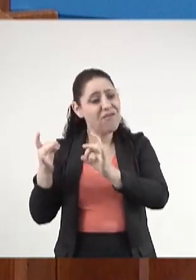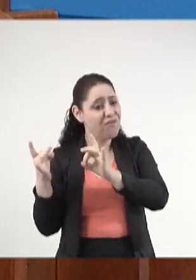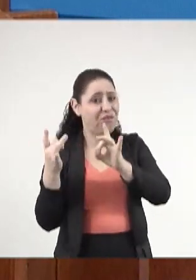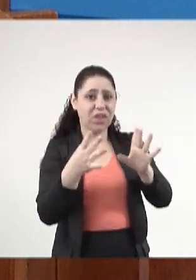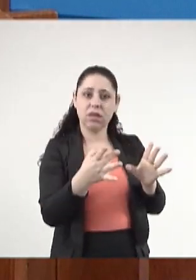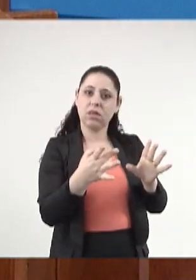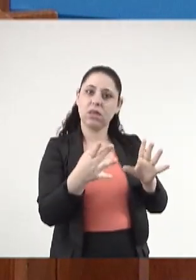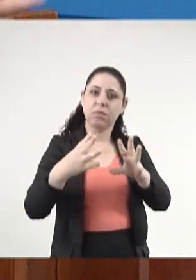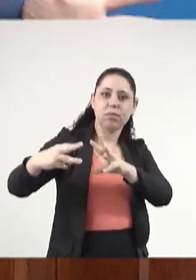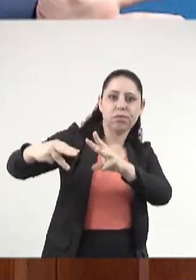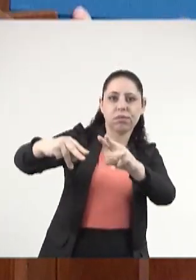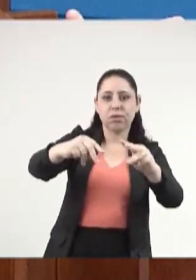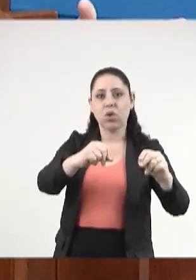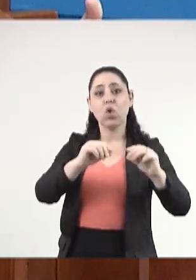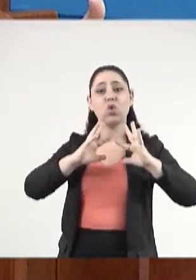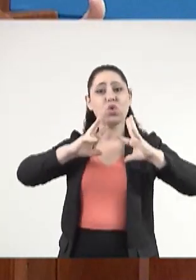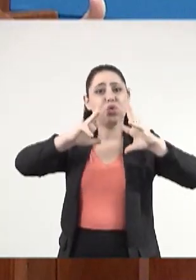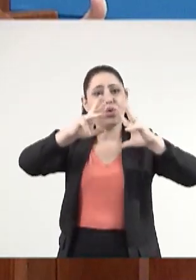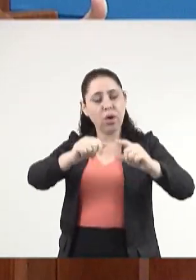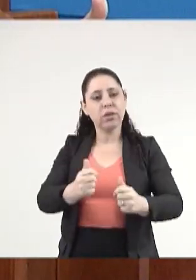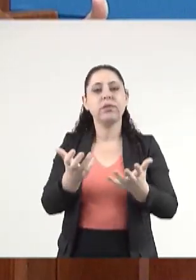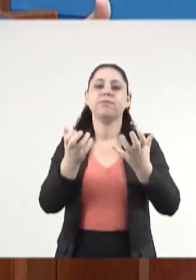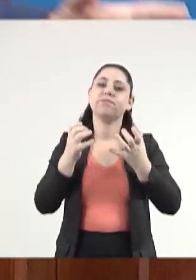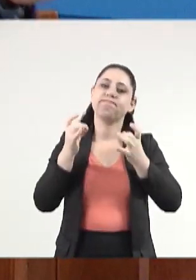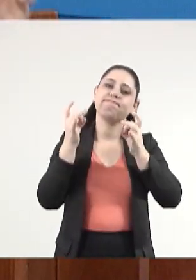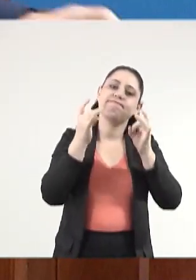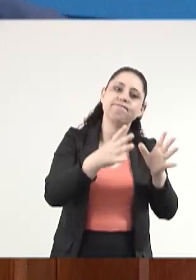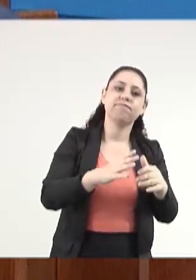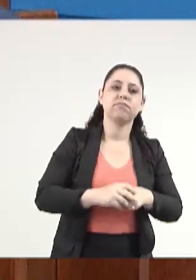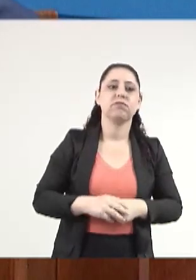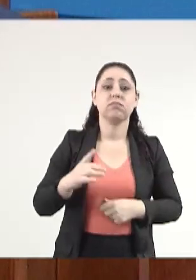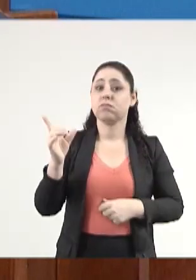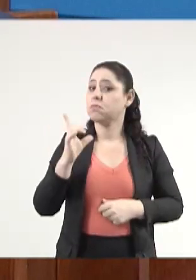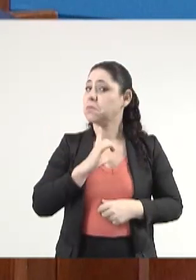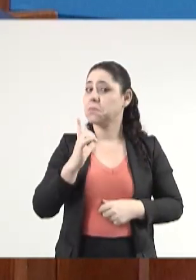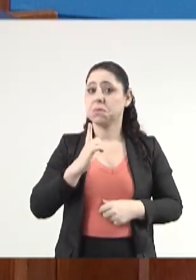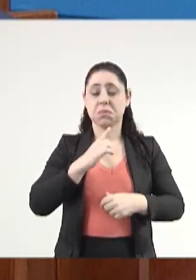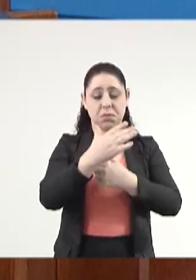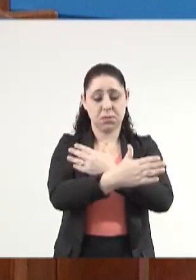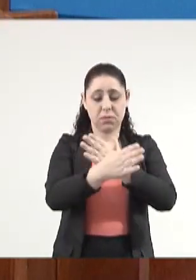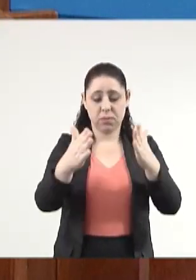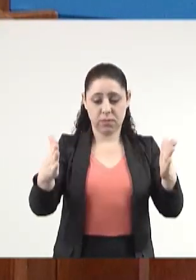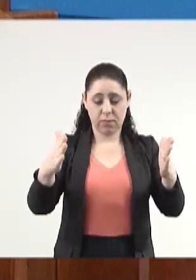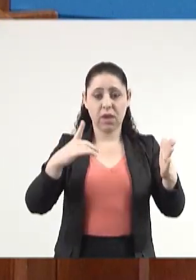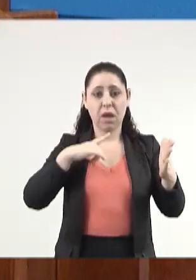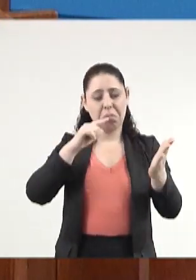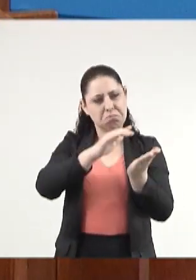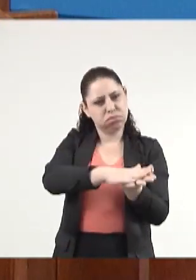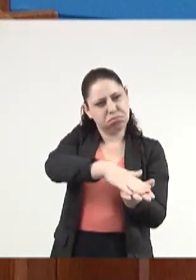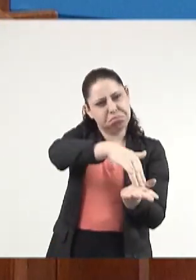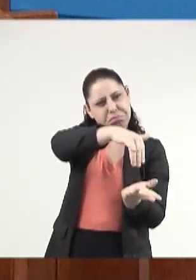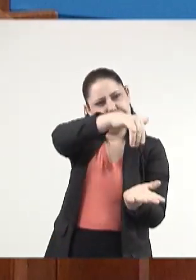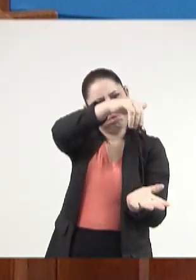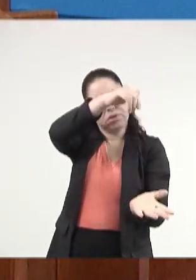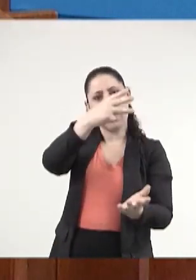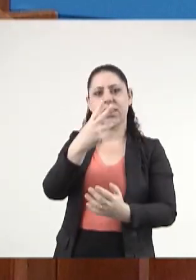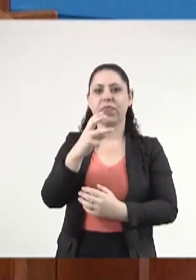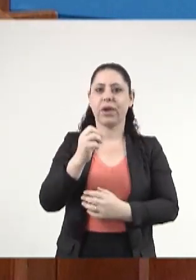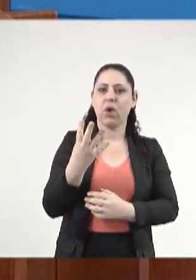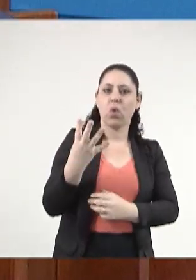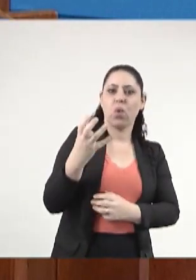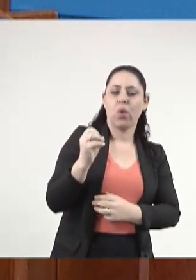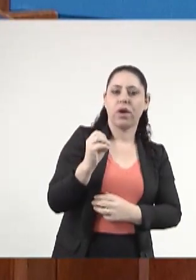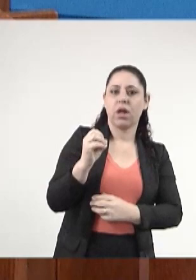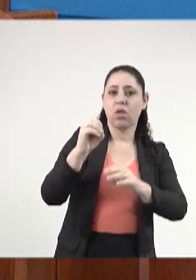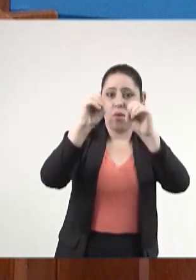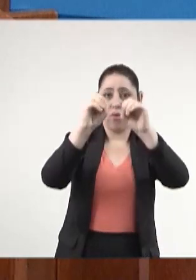área. Todos querem. Todos querem. Eu tenho no meu gabinete mais de 30,